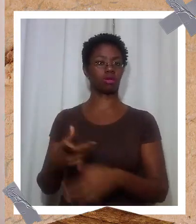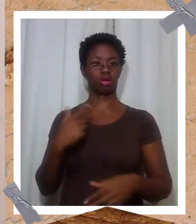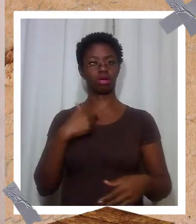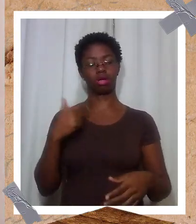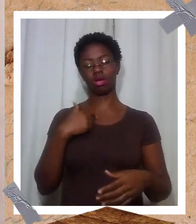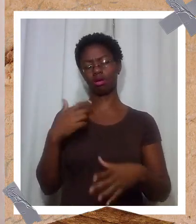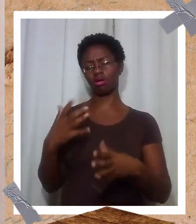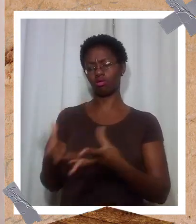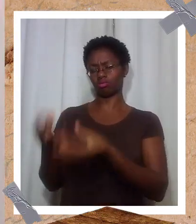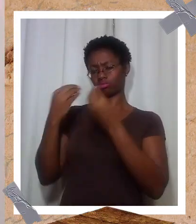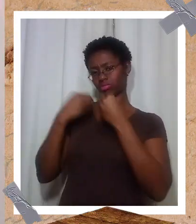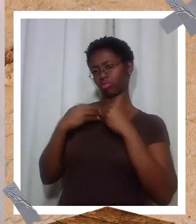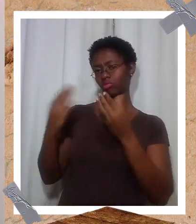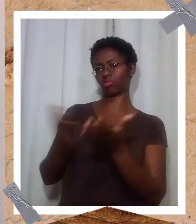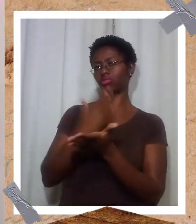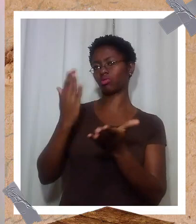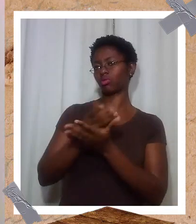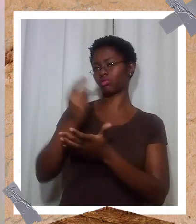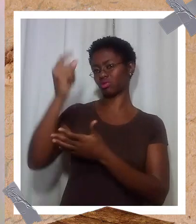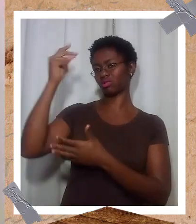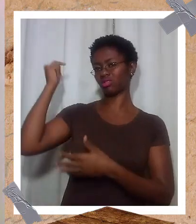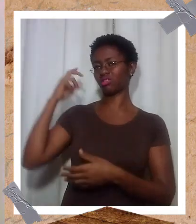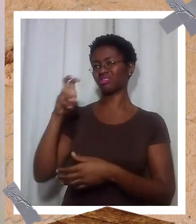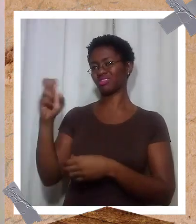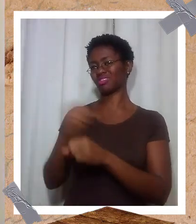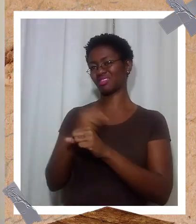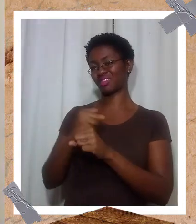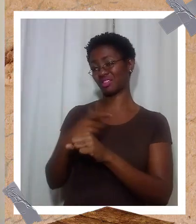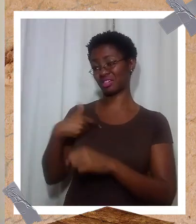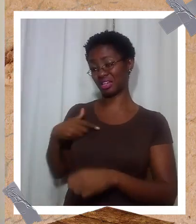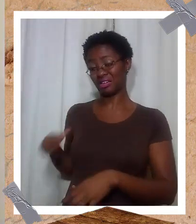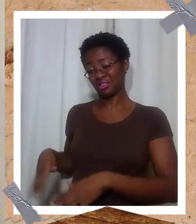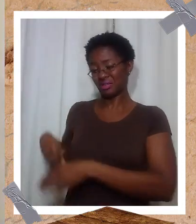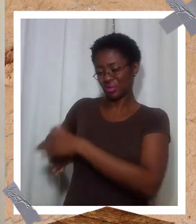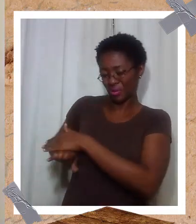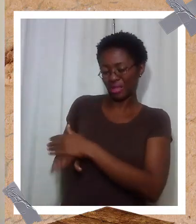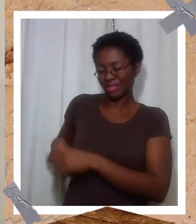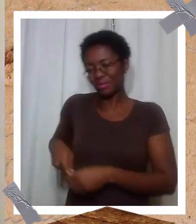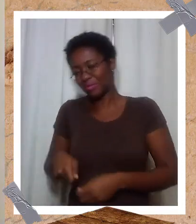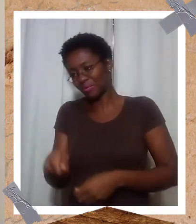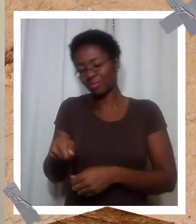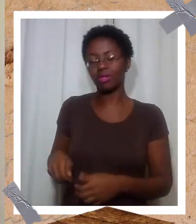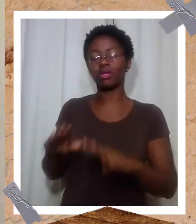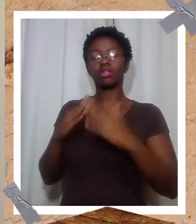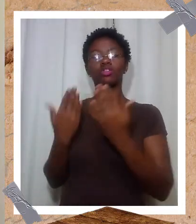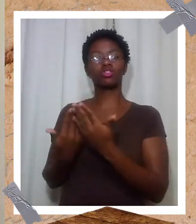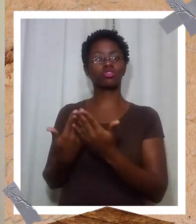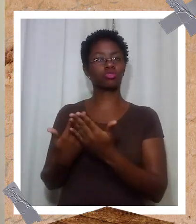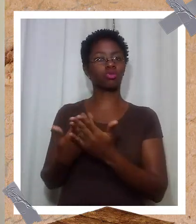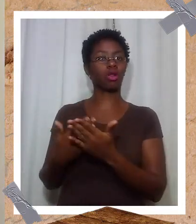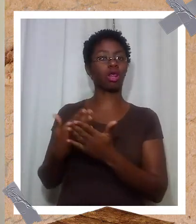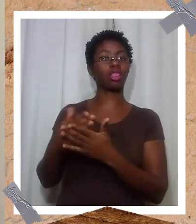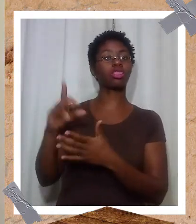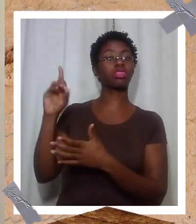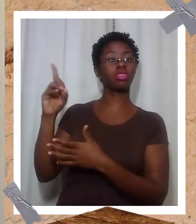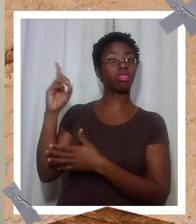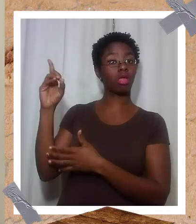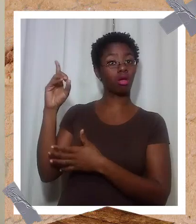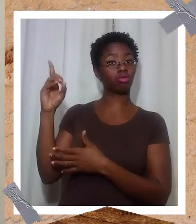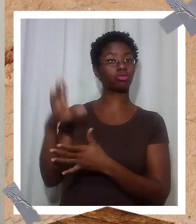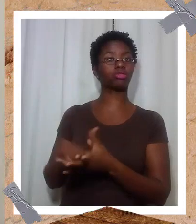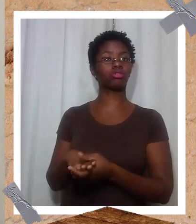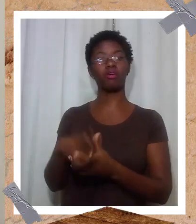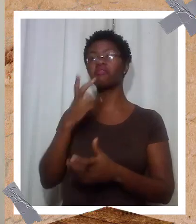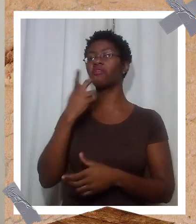livro em 5 anos já, o bicho não tem nem mais capa, de tanto que ele anda comigo, que chama A Escola dos Deuses, que não tem nada a ver com religião, mas fala muito sobre sonhos,